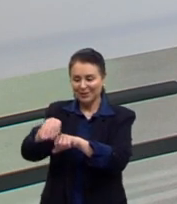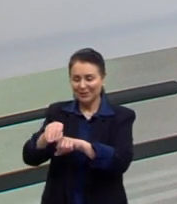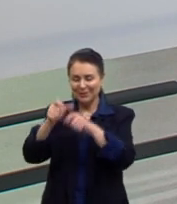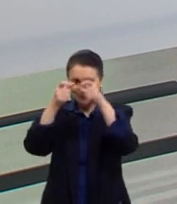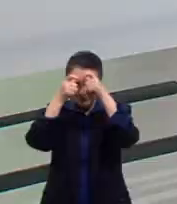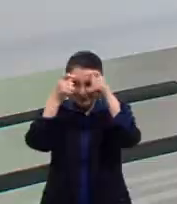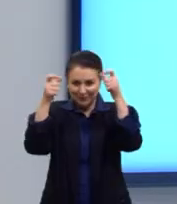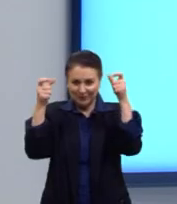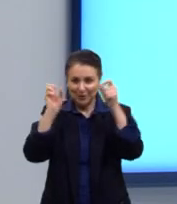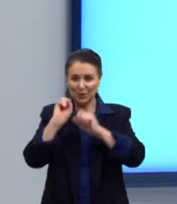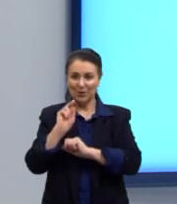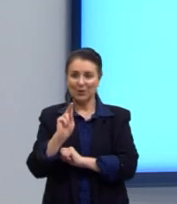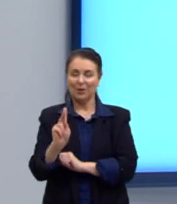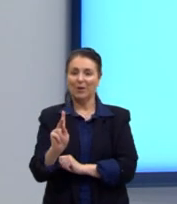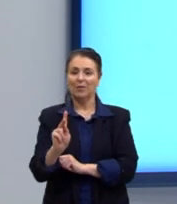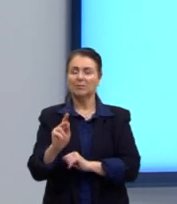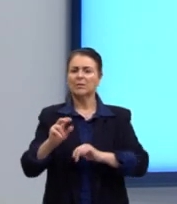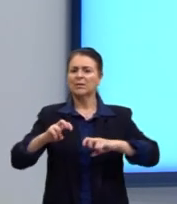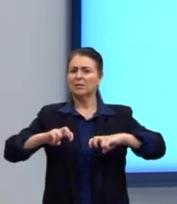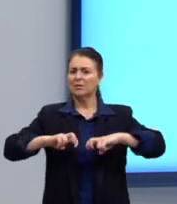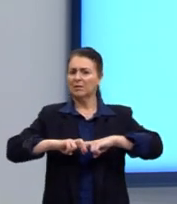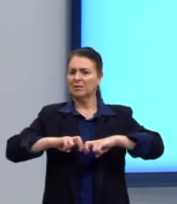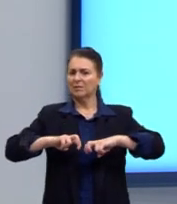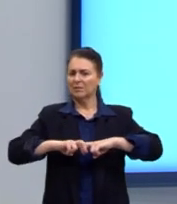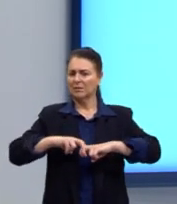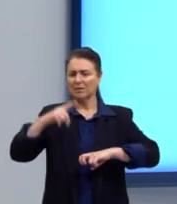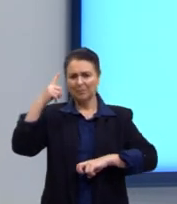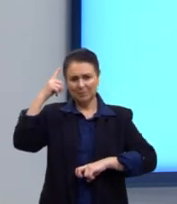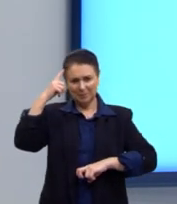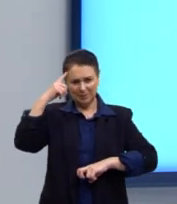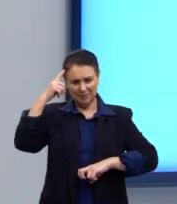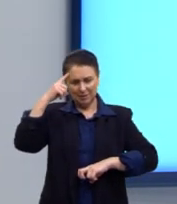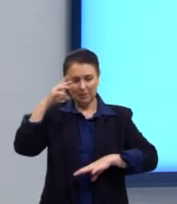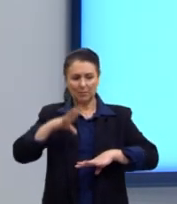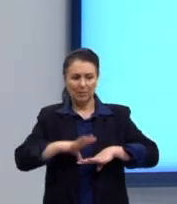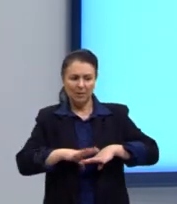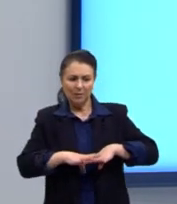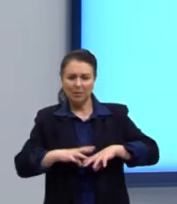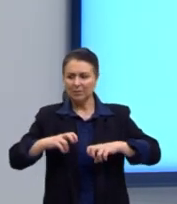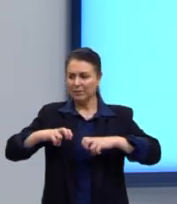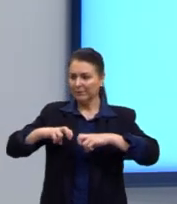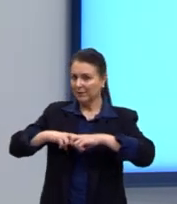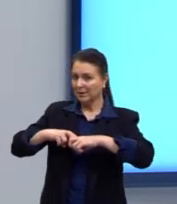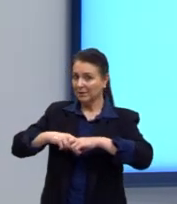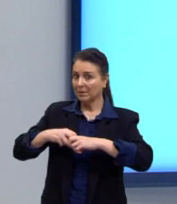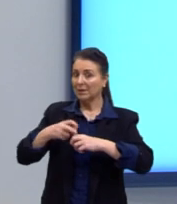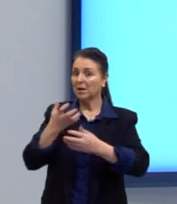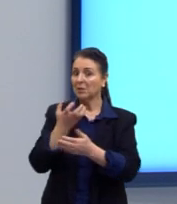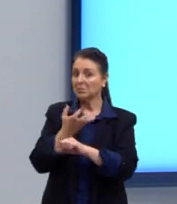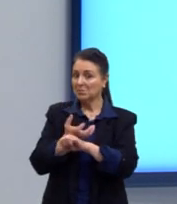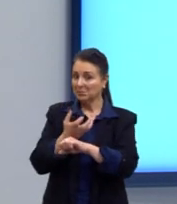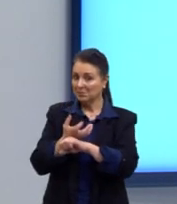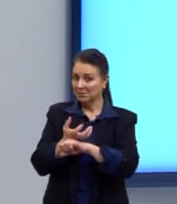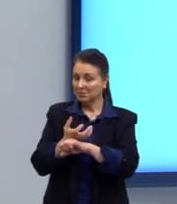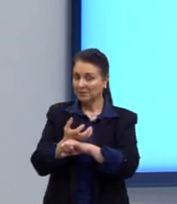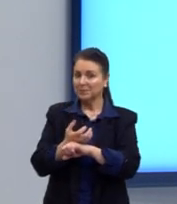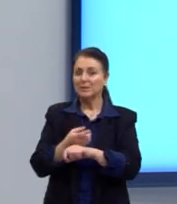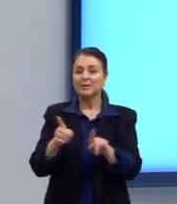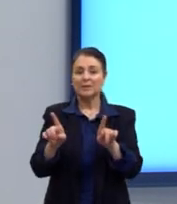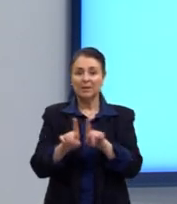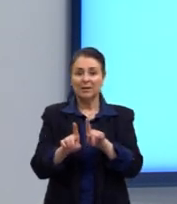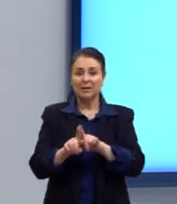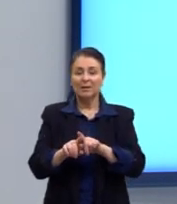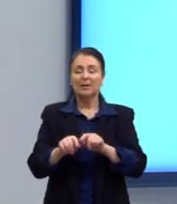ok na física a gente pode pensar na matemática na física também como algo que